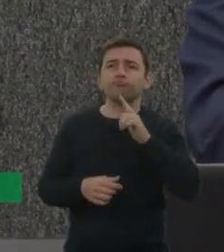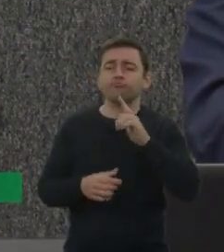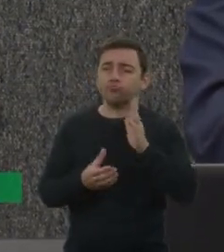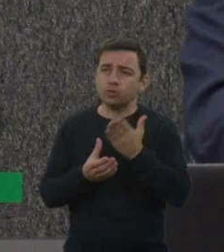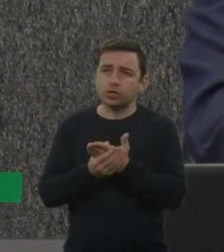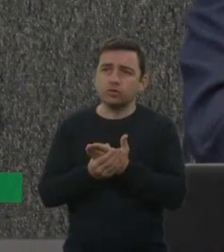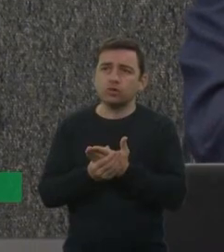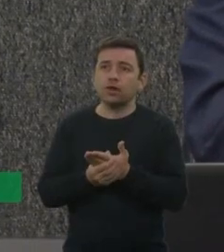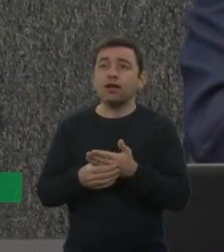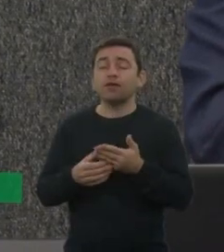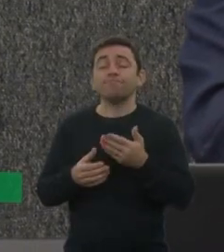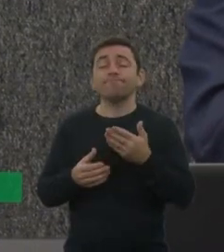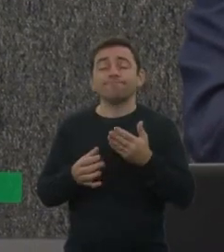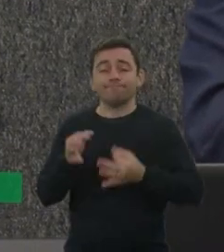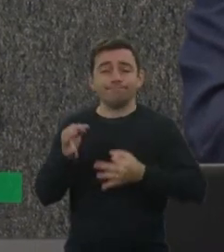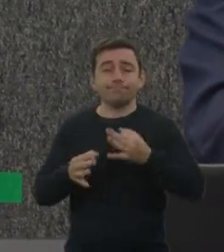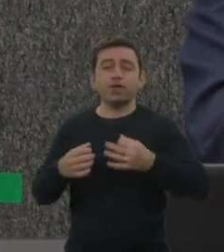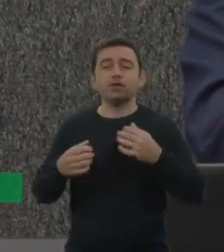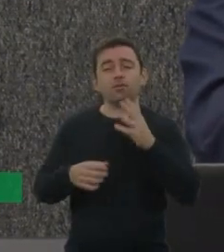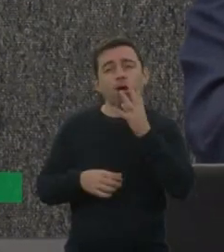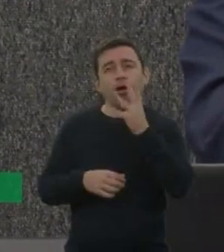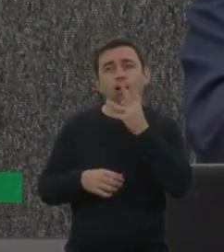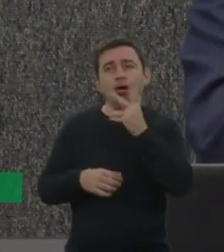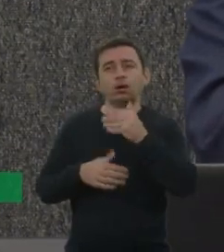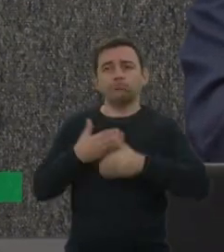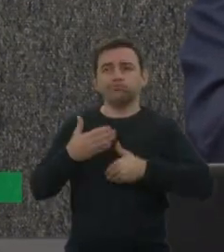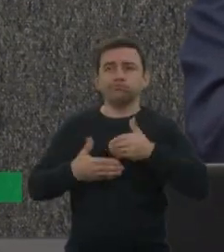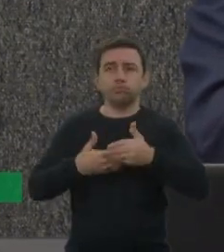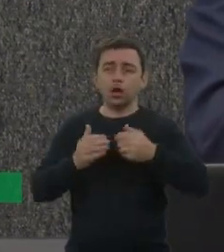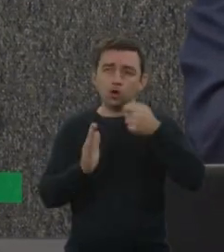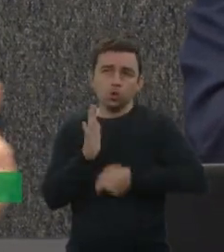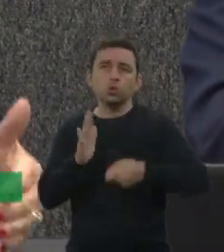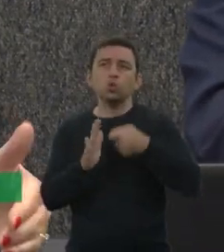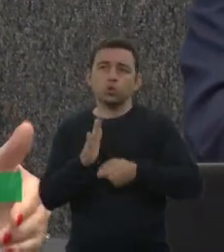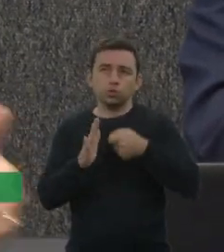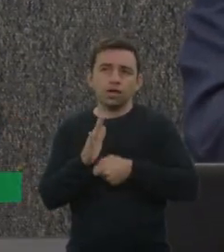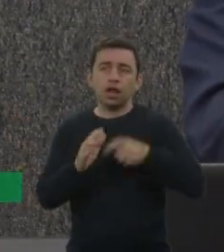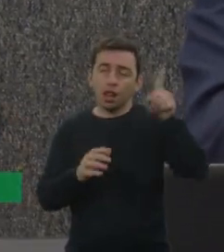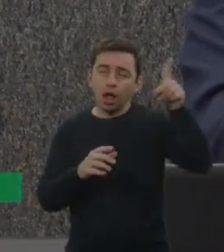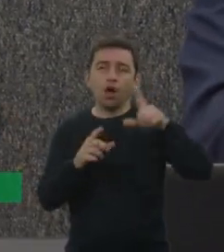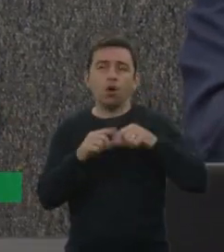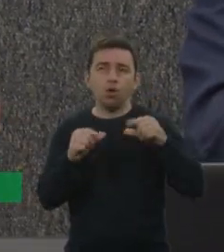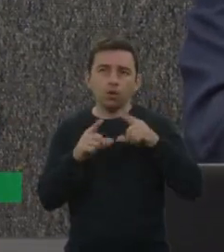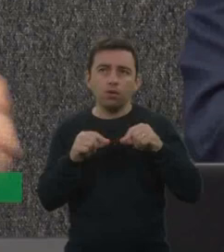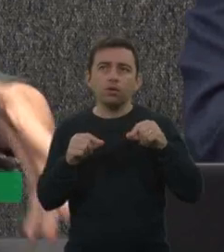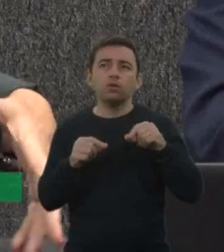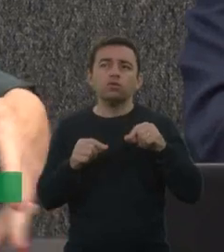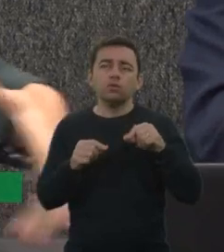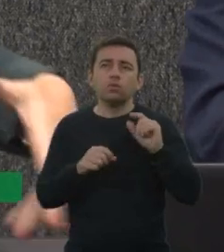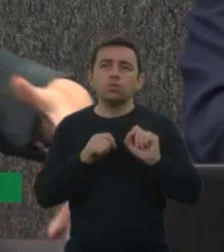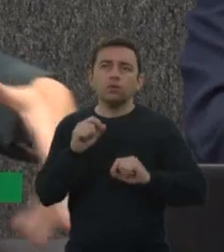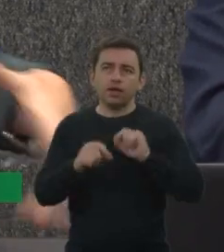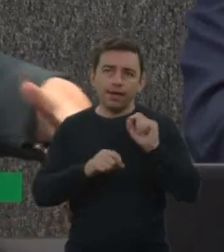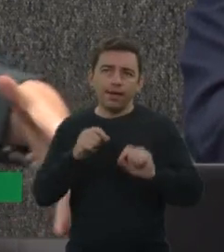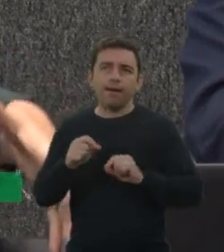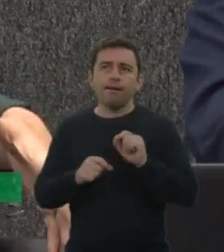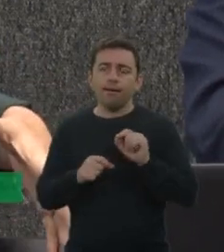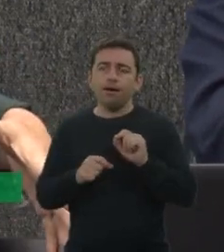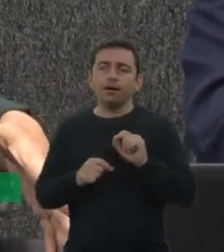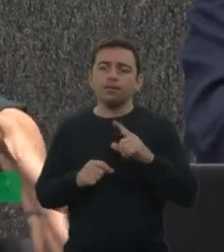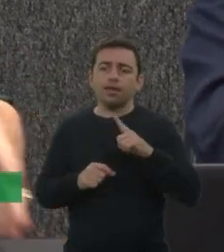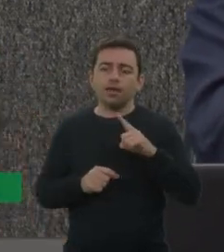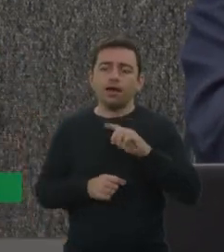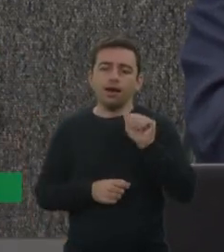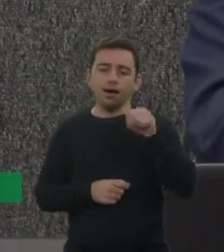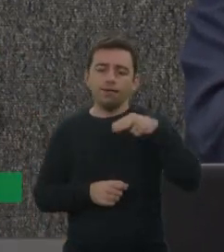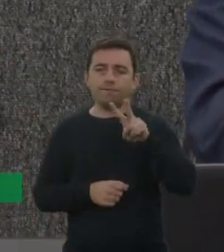via judicial. A nossa luta no Congresso era, pelo menos, e na Anvisa tinha entrado para até